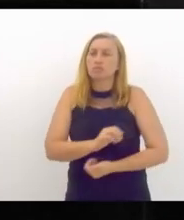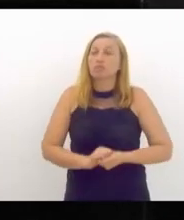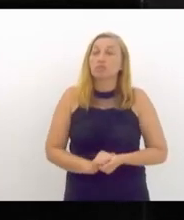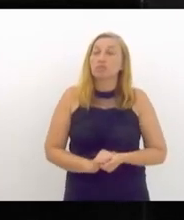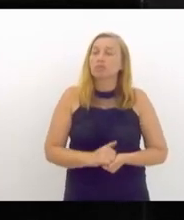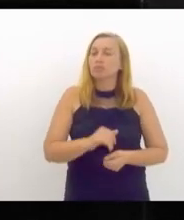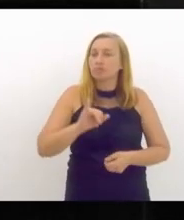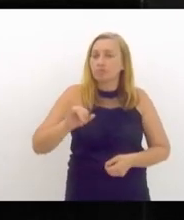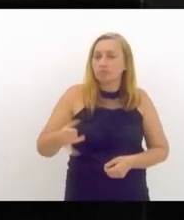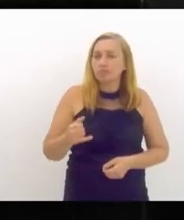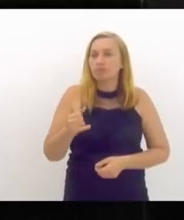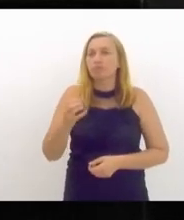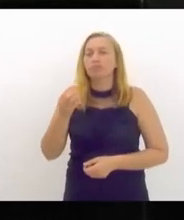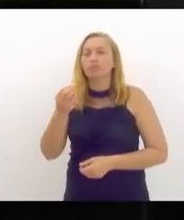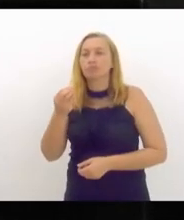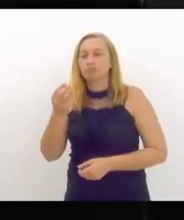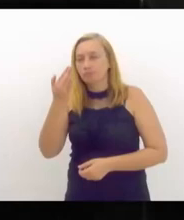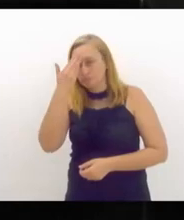agradecer às